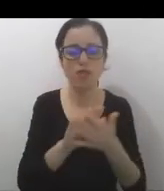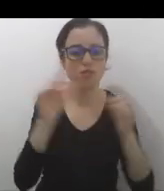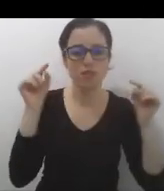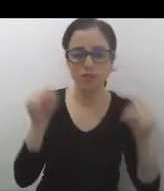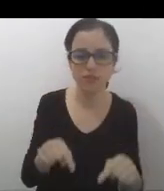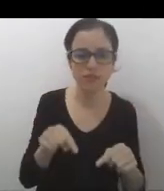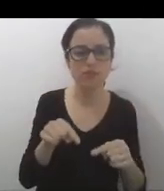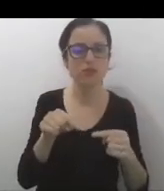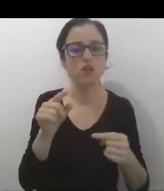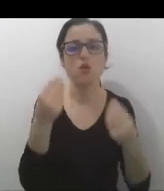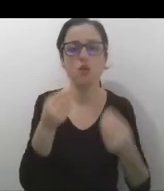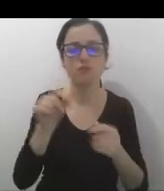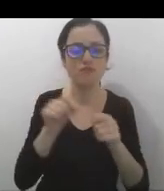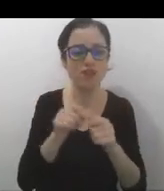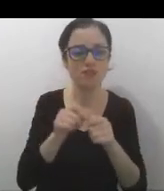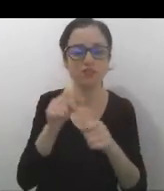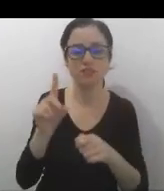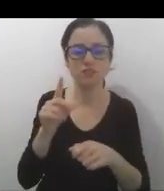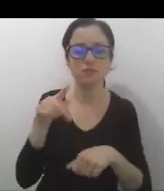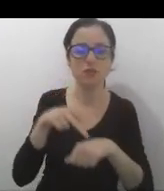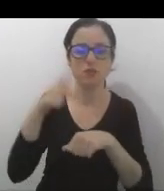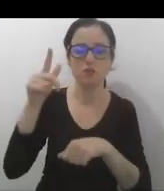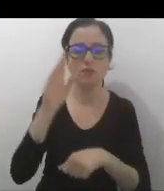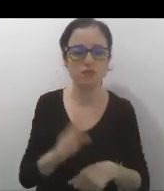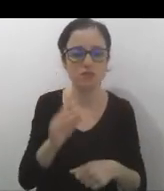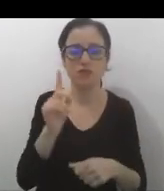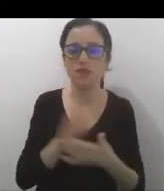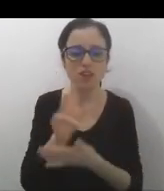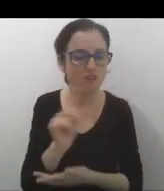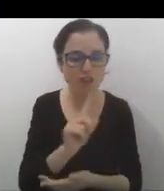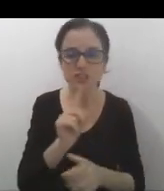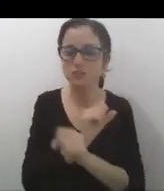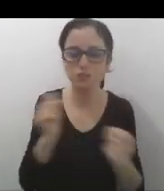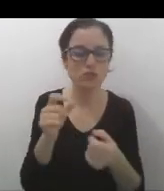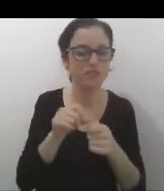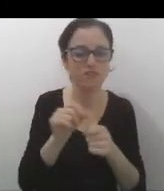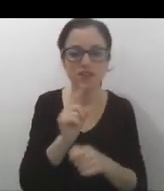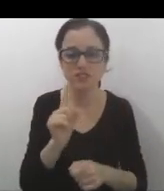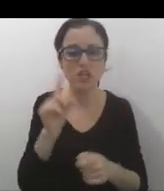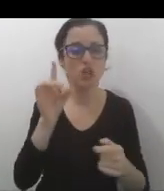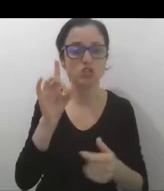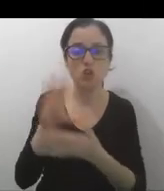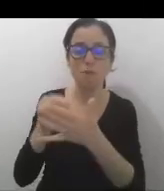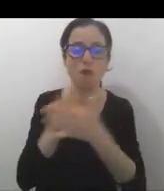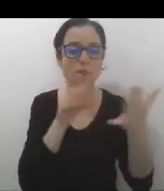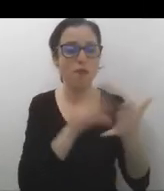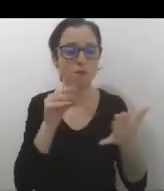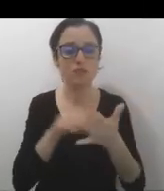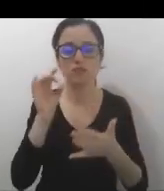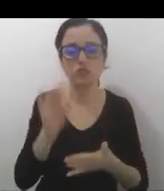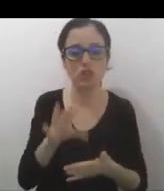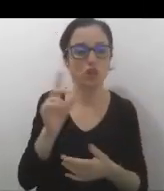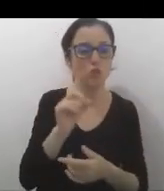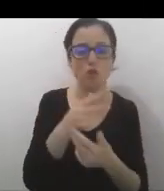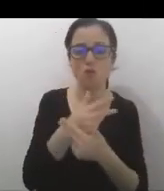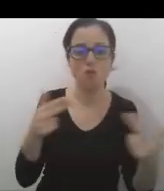copiar, entendeu? Mas, enfim, não, acho que não é o caso dos designers de modo geral, né? Então, eu acho isso. Acho que a Eta